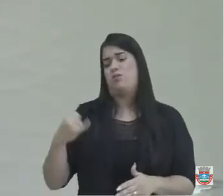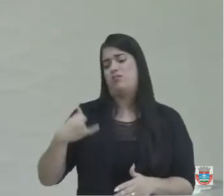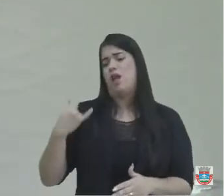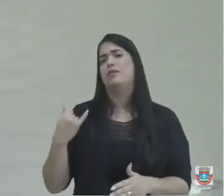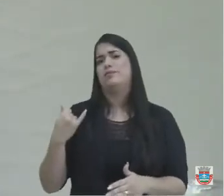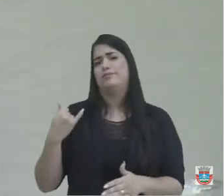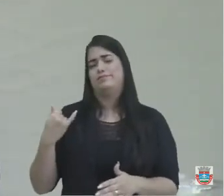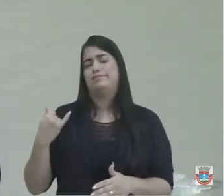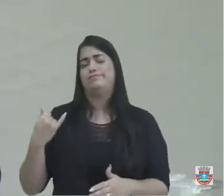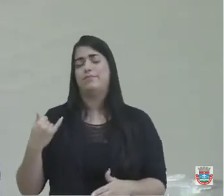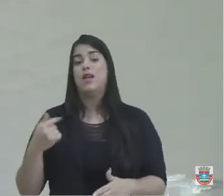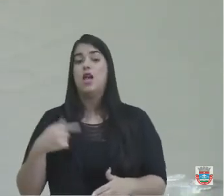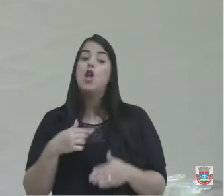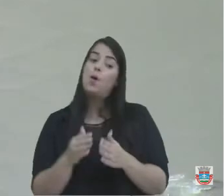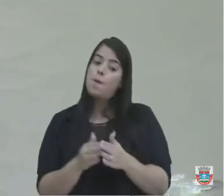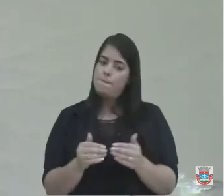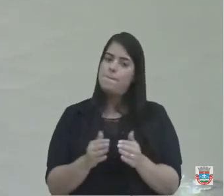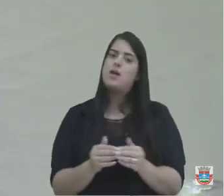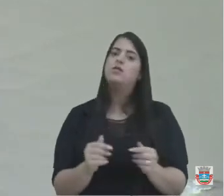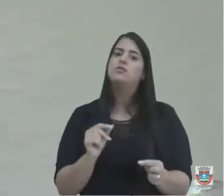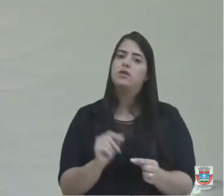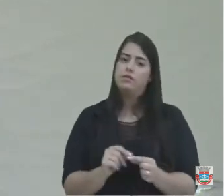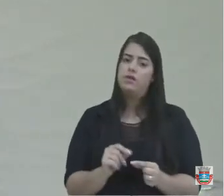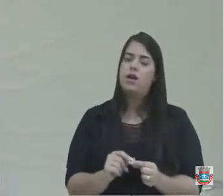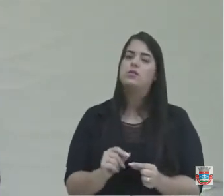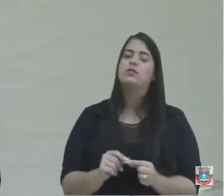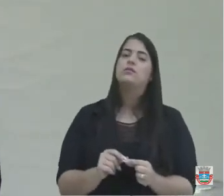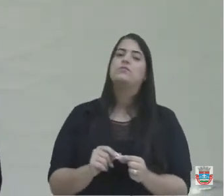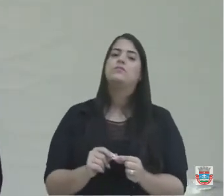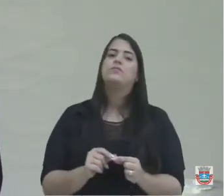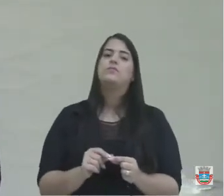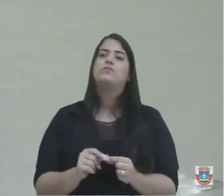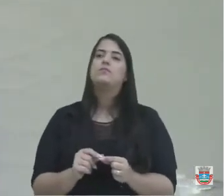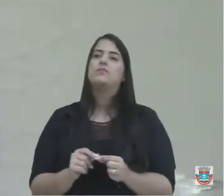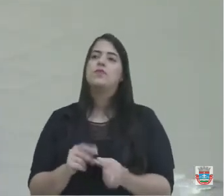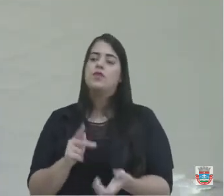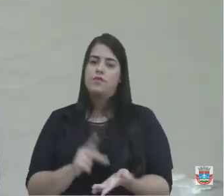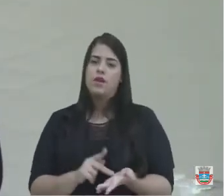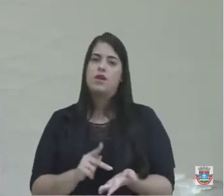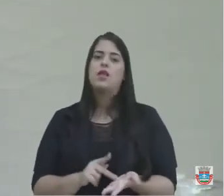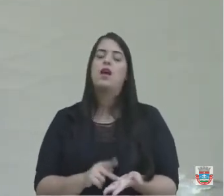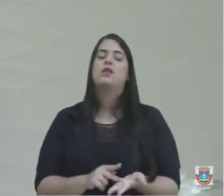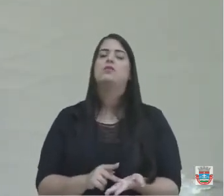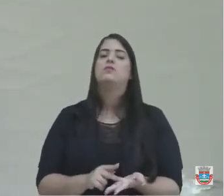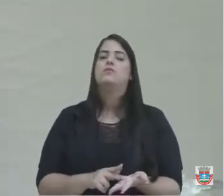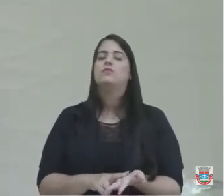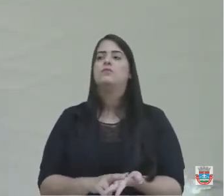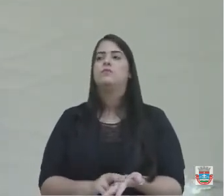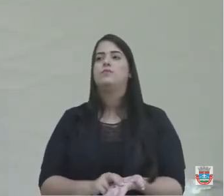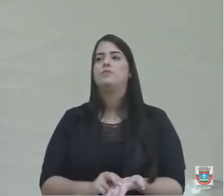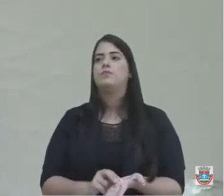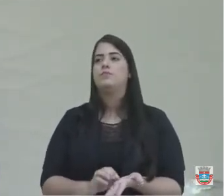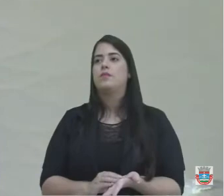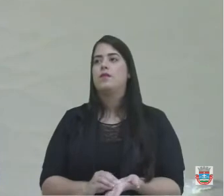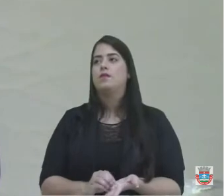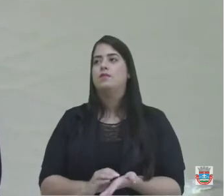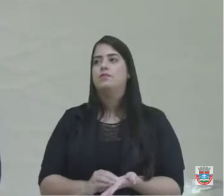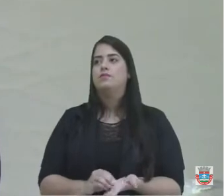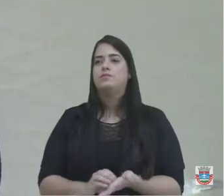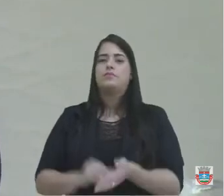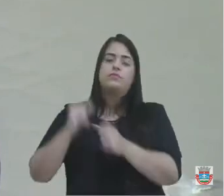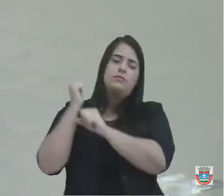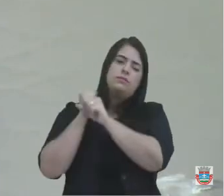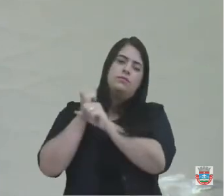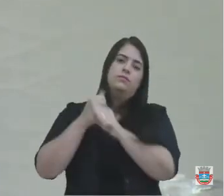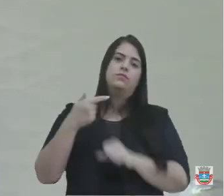peço que continue e faça aí valer o que já tinha sido feito há